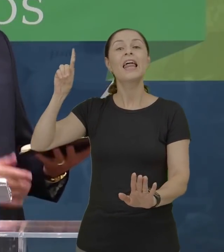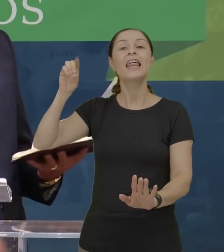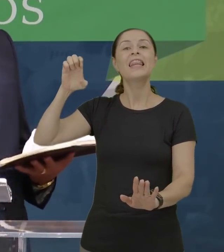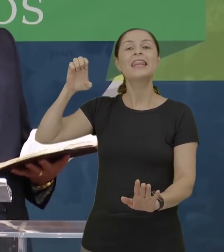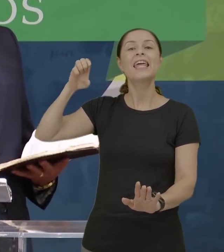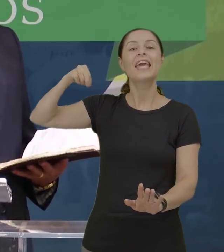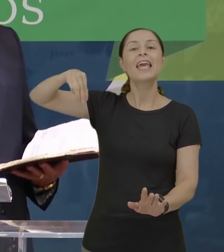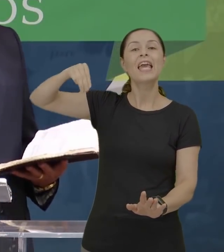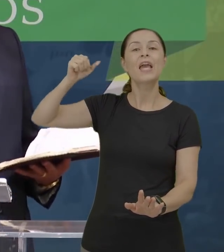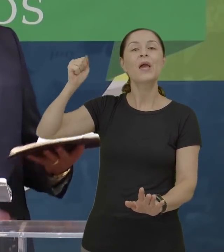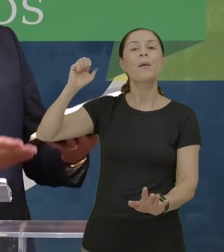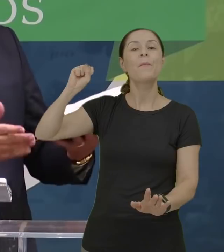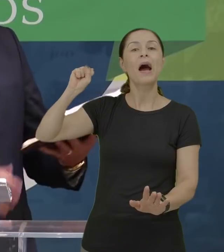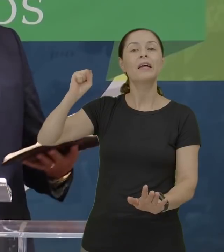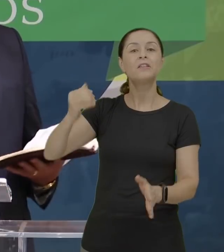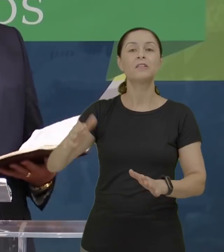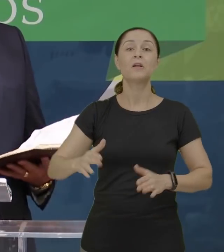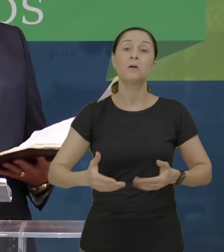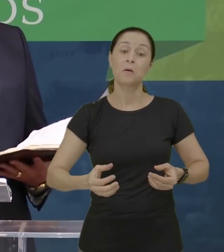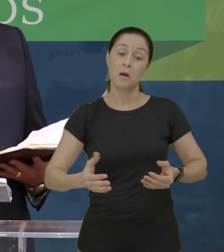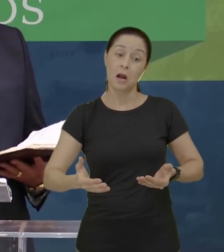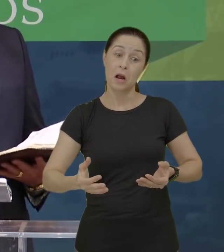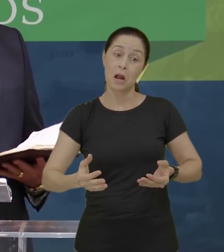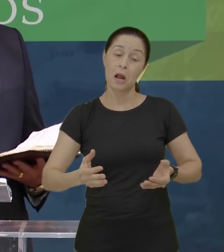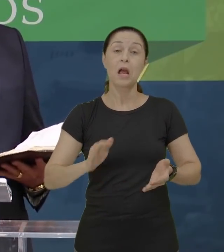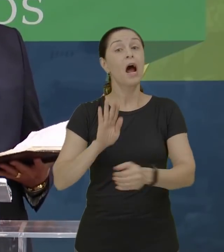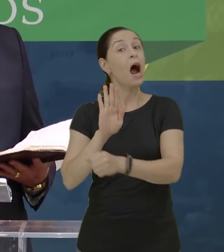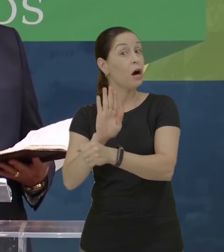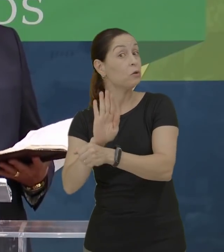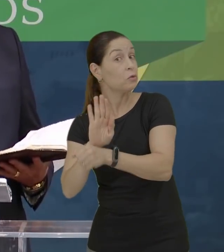Pensa comigo em Demas, ele era um cooperador de Paulo.